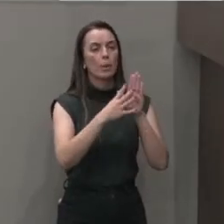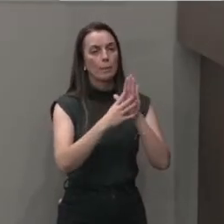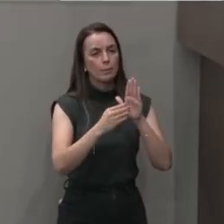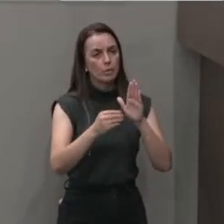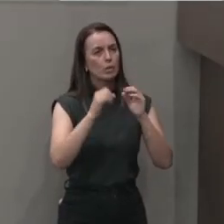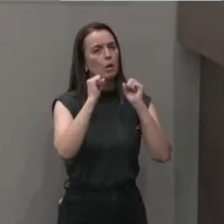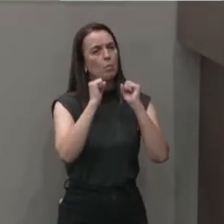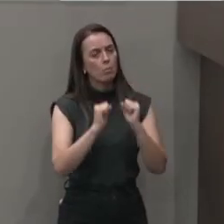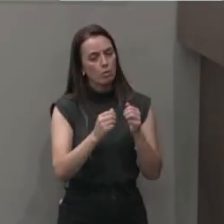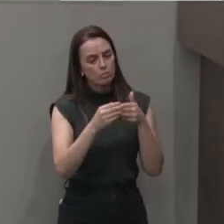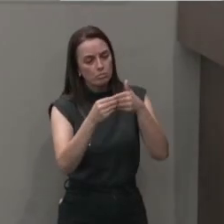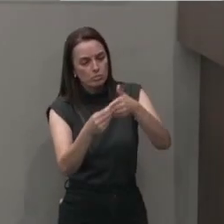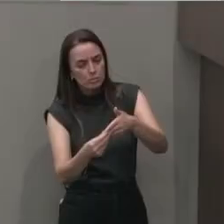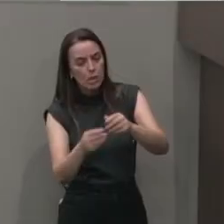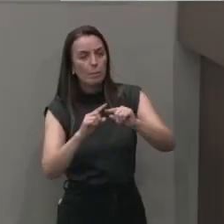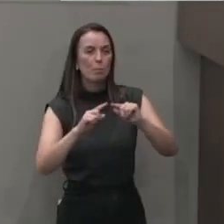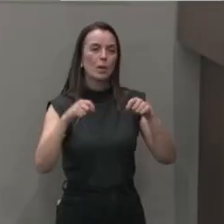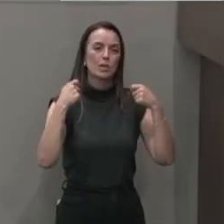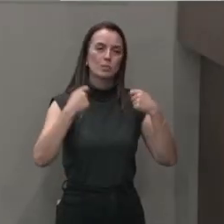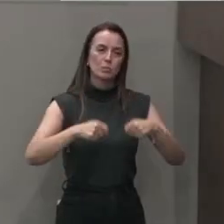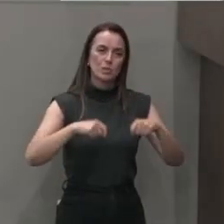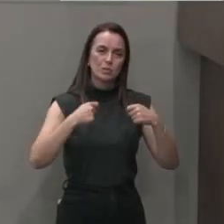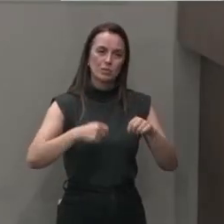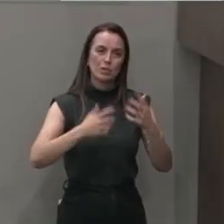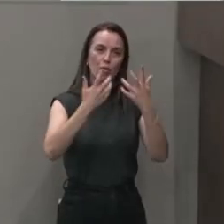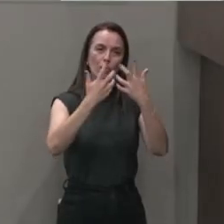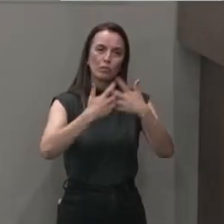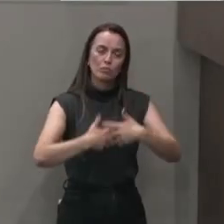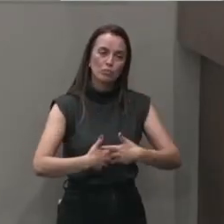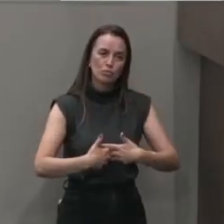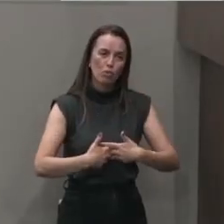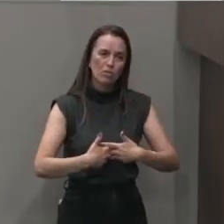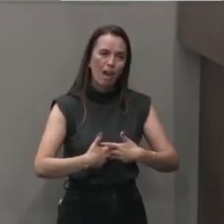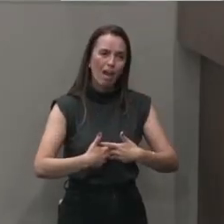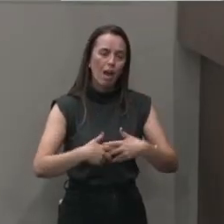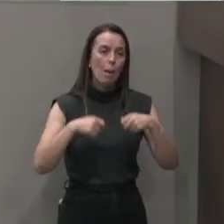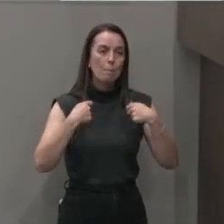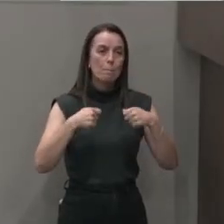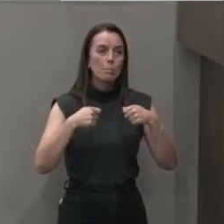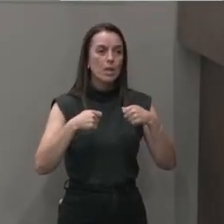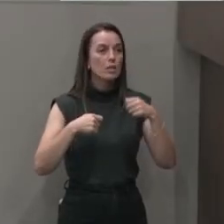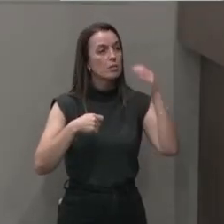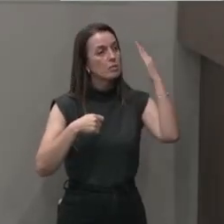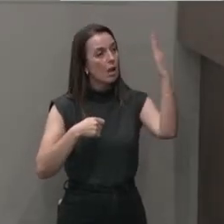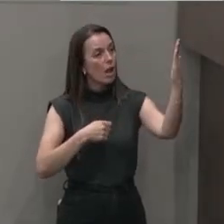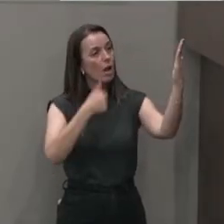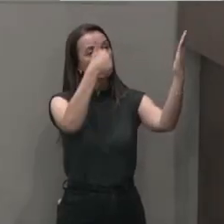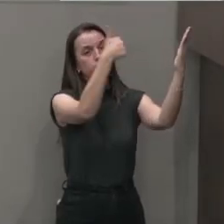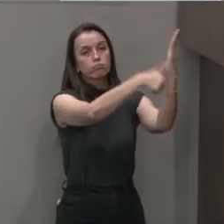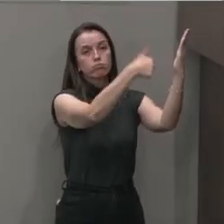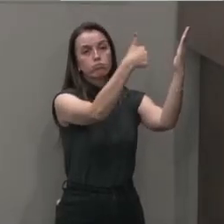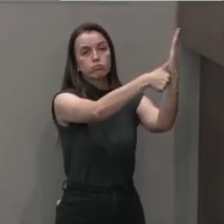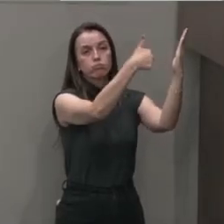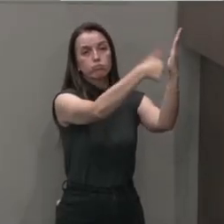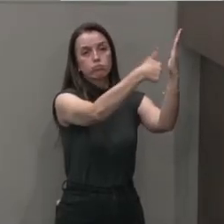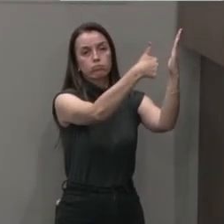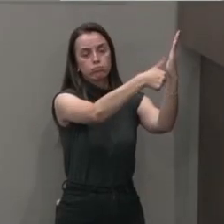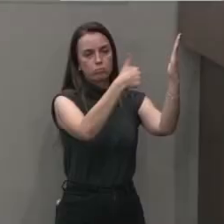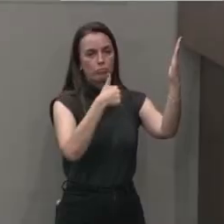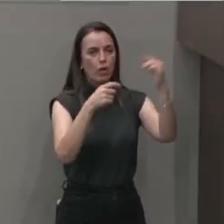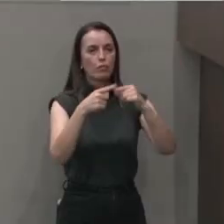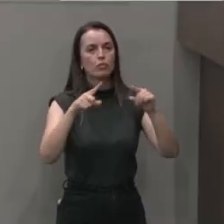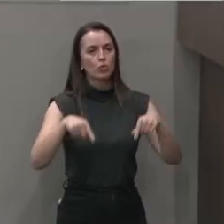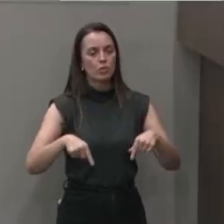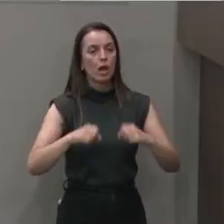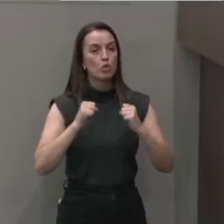seguido, mas ele tem que funcionar. Por exemplo, o botão de pânico tem que ser na unidade, fixo lá na unidade, que o servidor possa ir